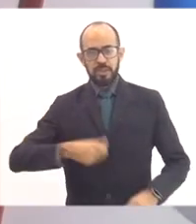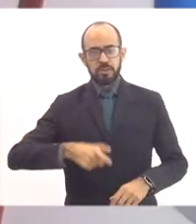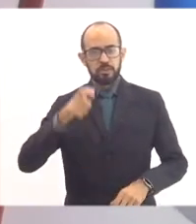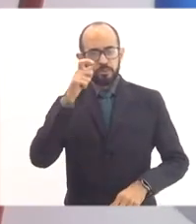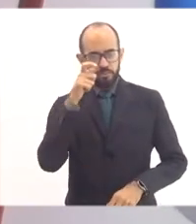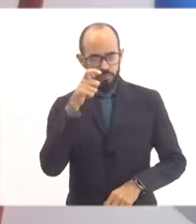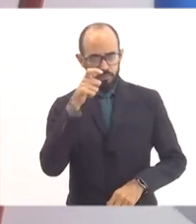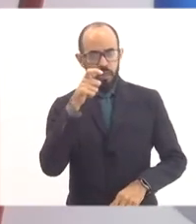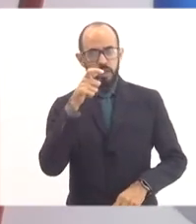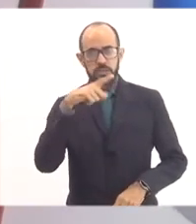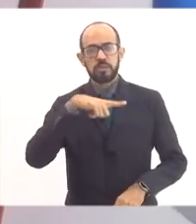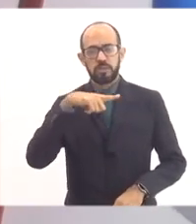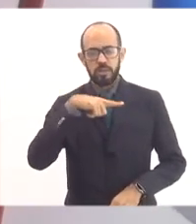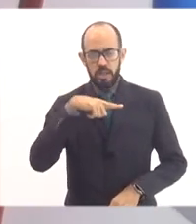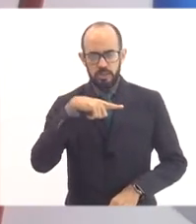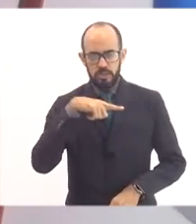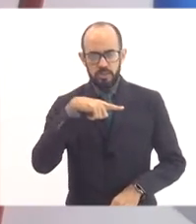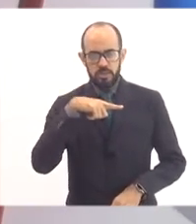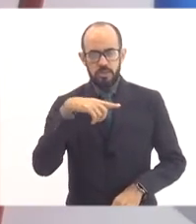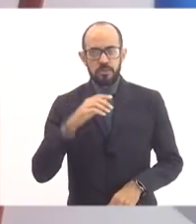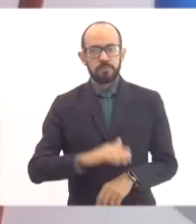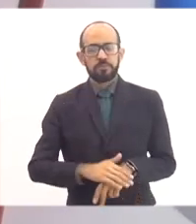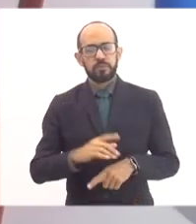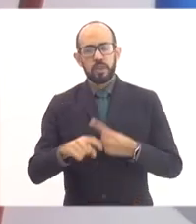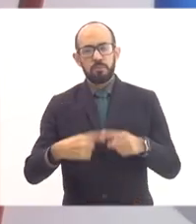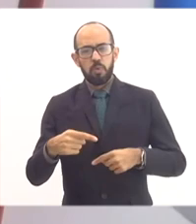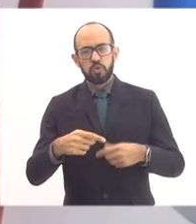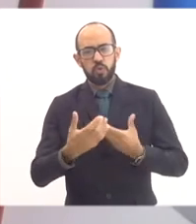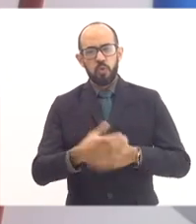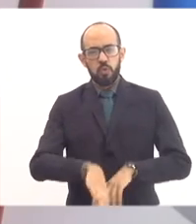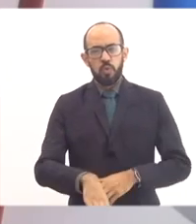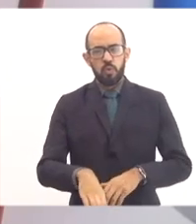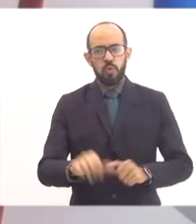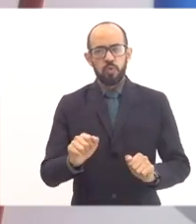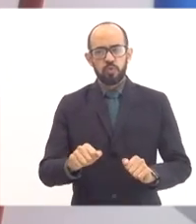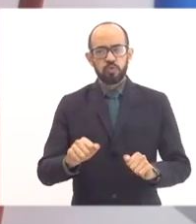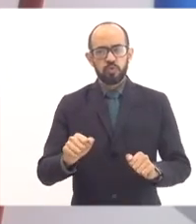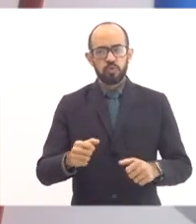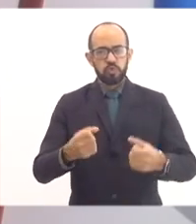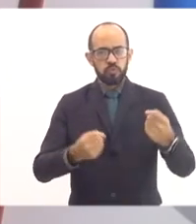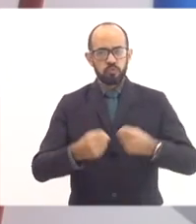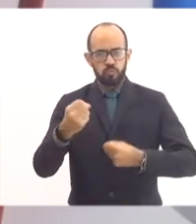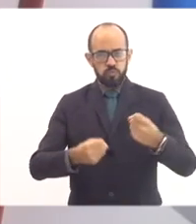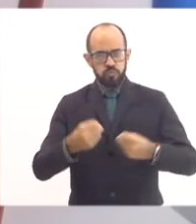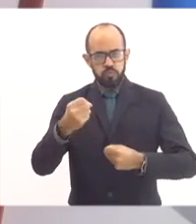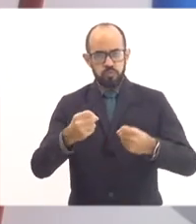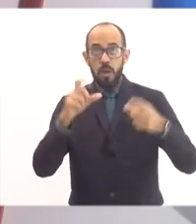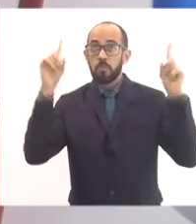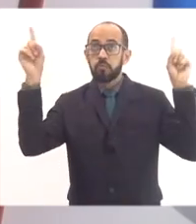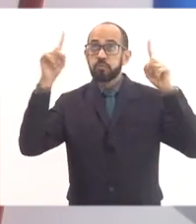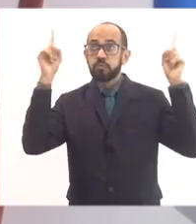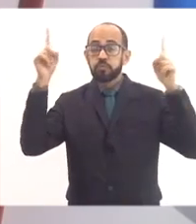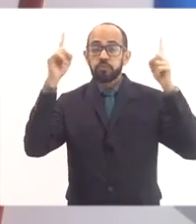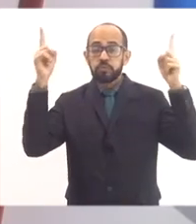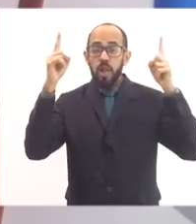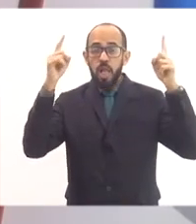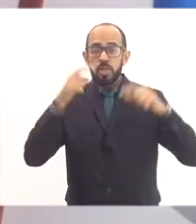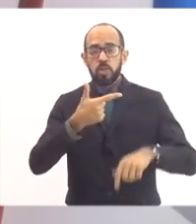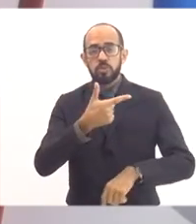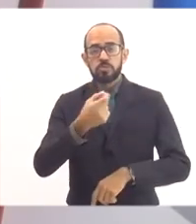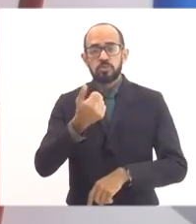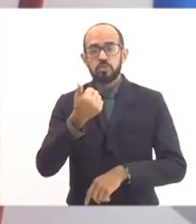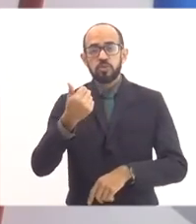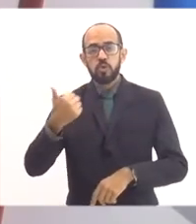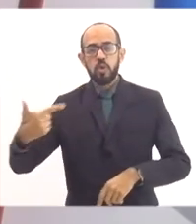manifestaram interesse. Na sequência, nós temos o concurso de condutor de viaturas de 2012, que